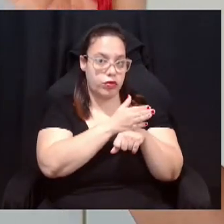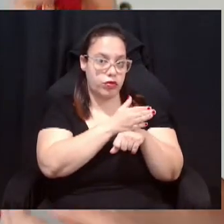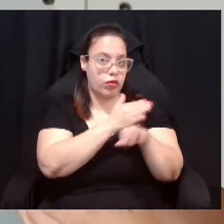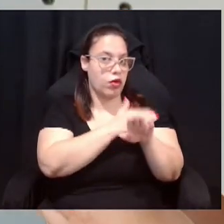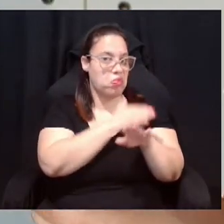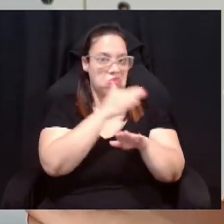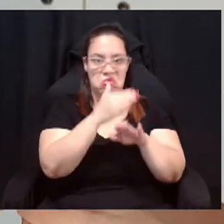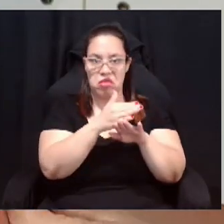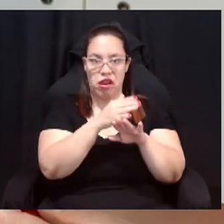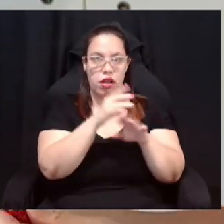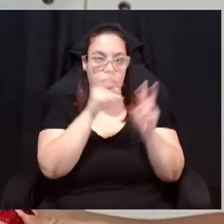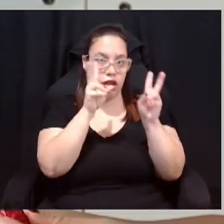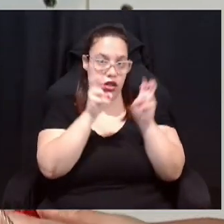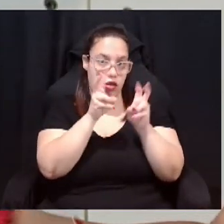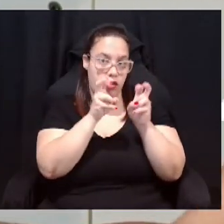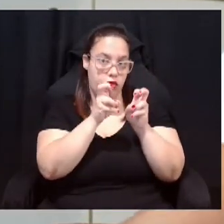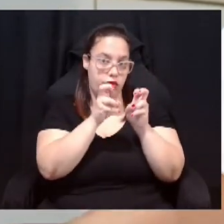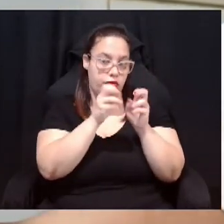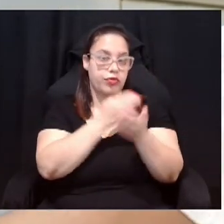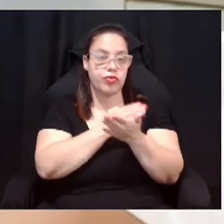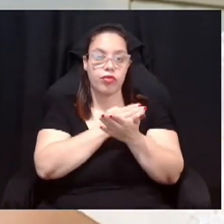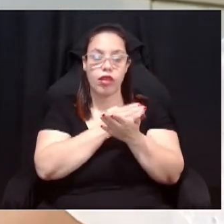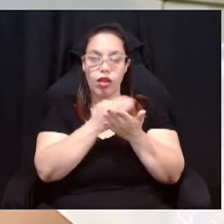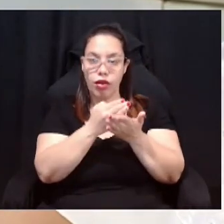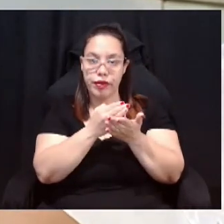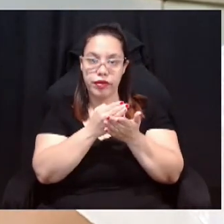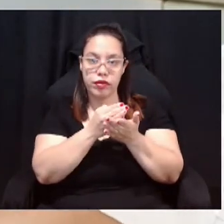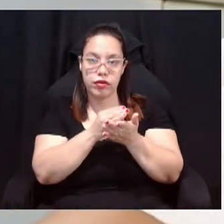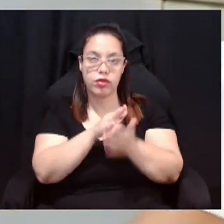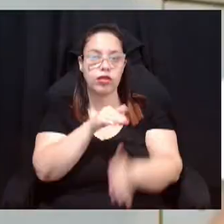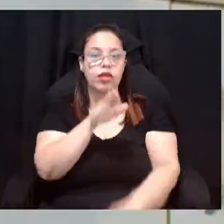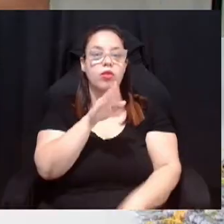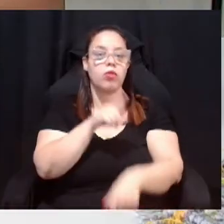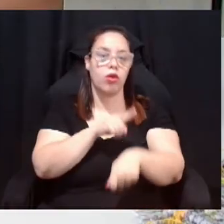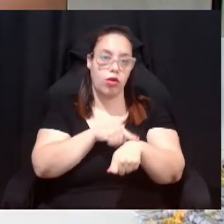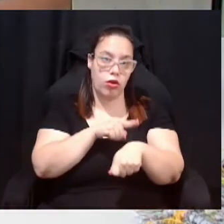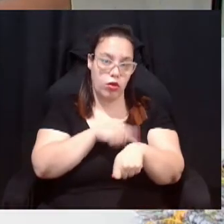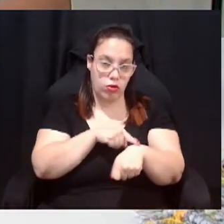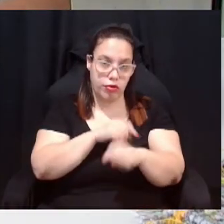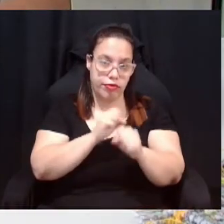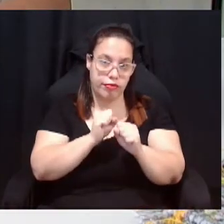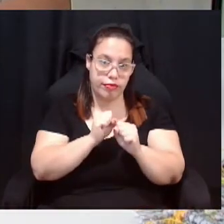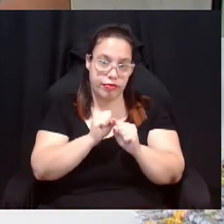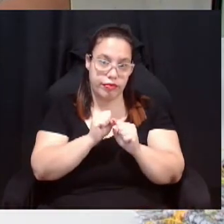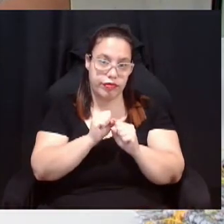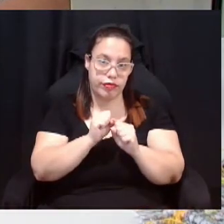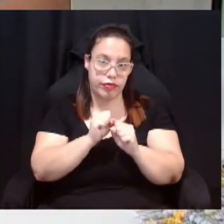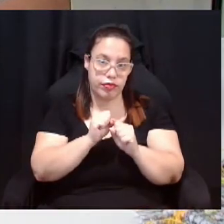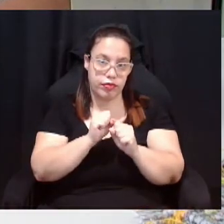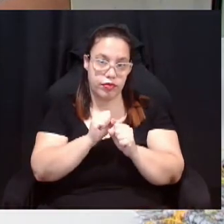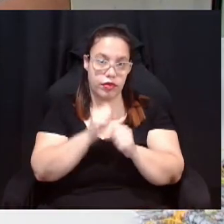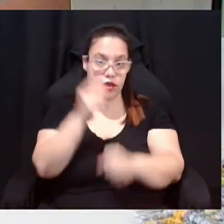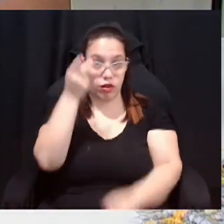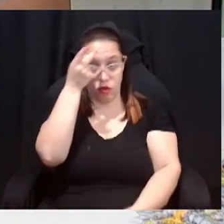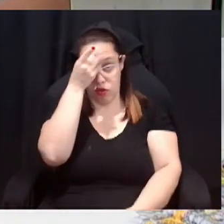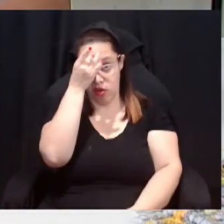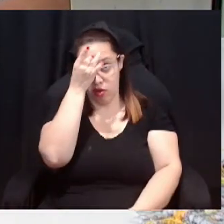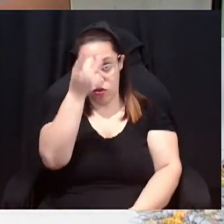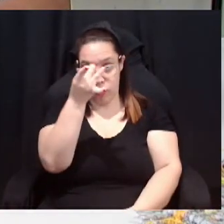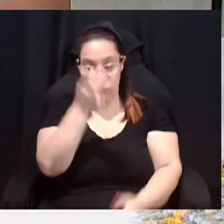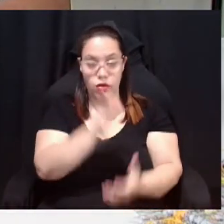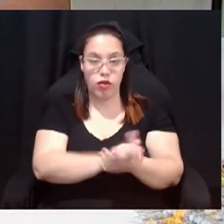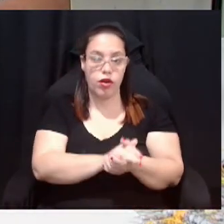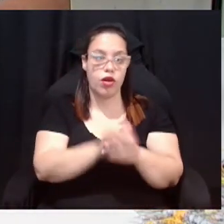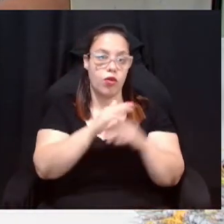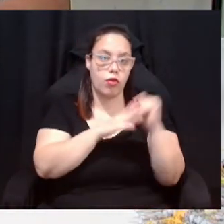né? Para quem está começando, vai levar um pouquinho mais de tempo, né? Para poder se familiarizar com o